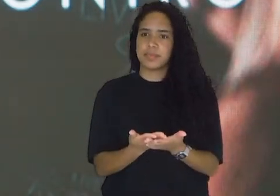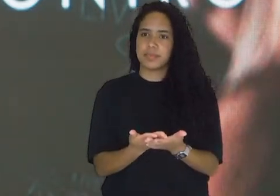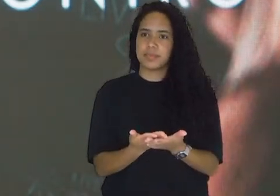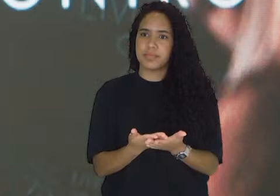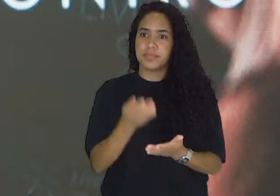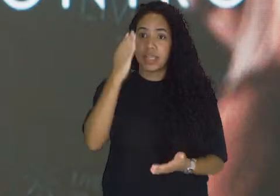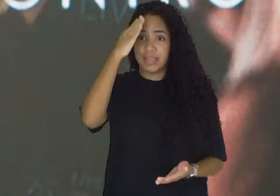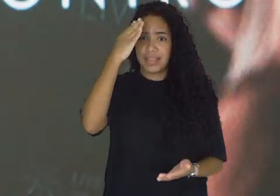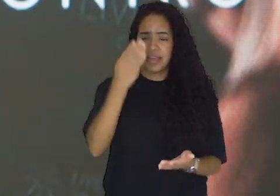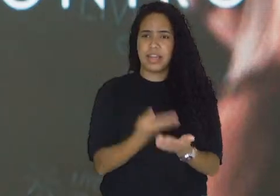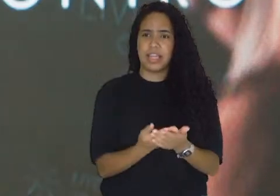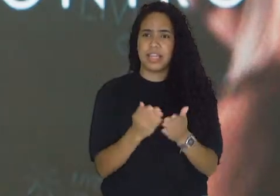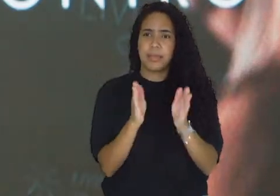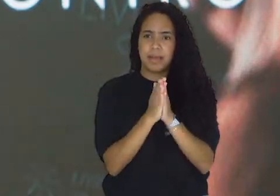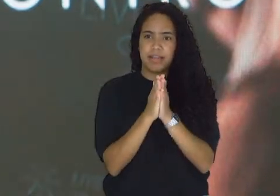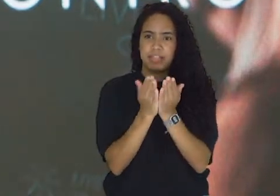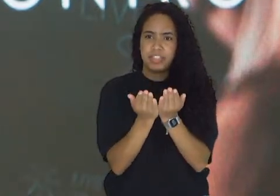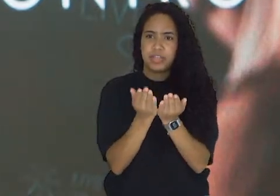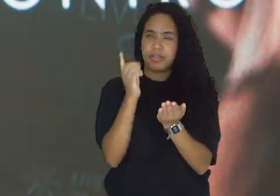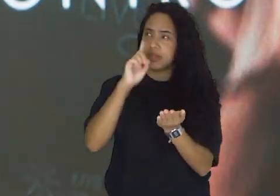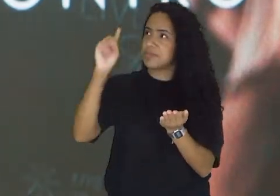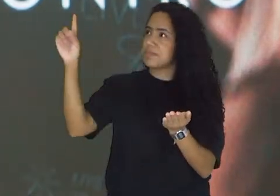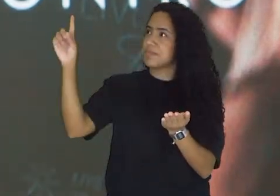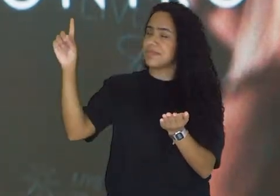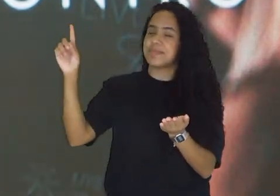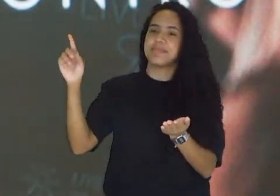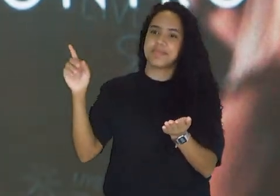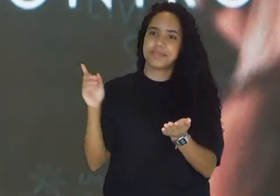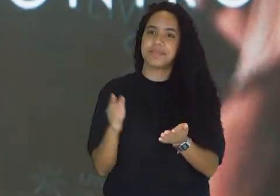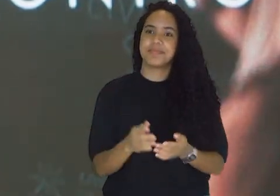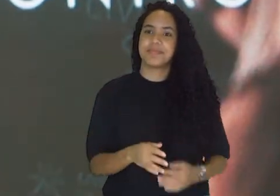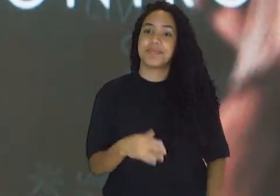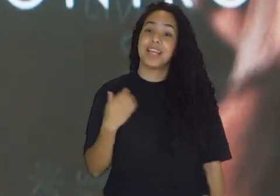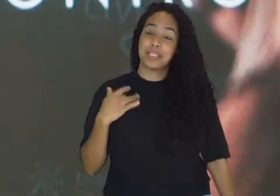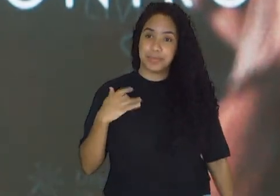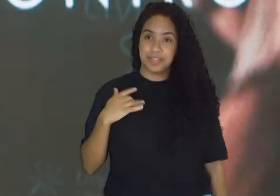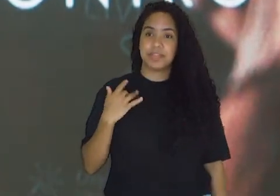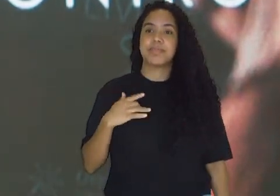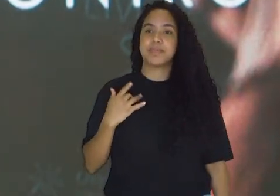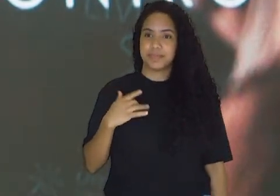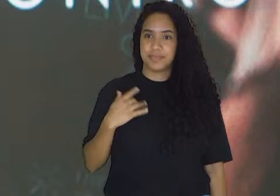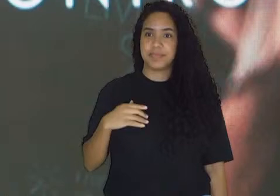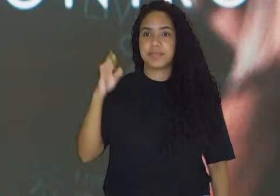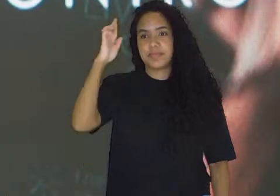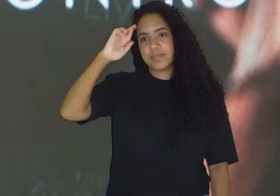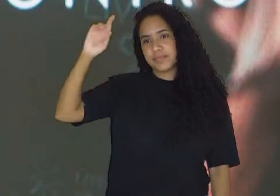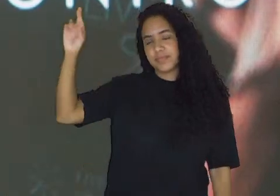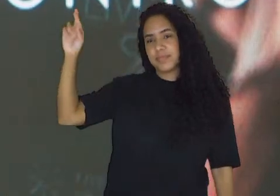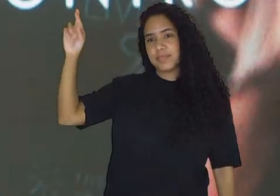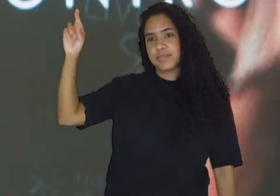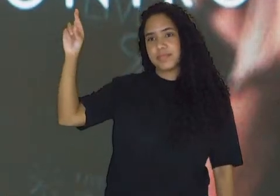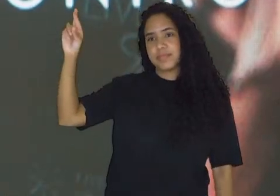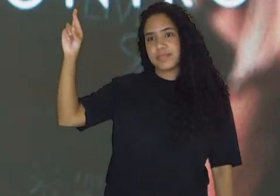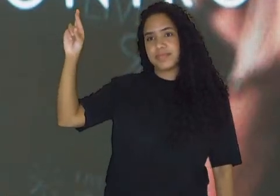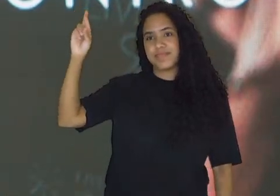as misericórdias do Senhor já se renovaram